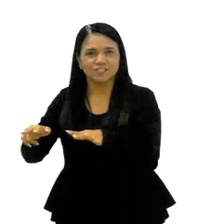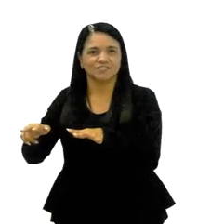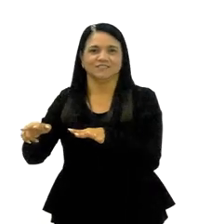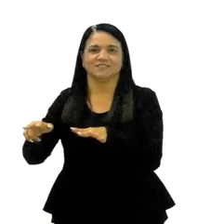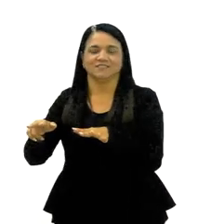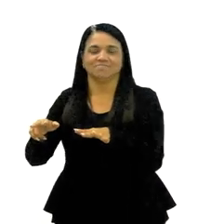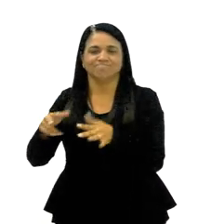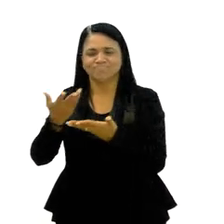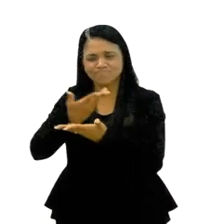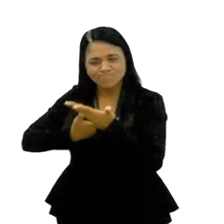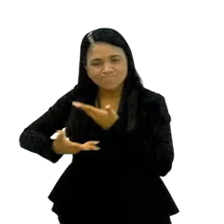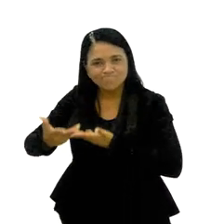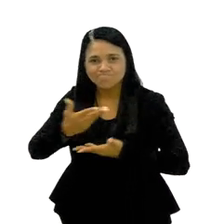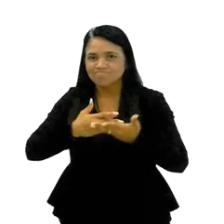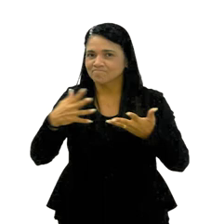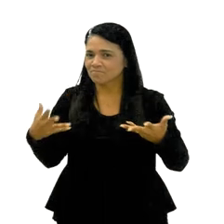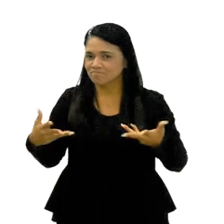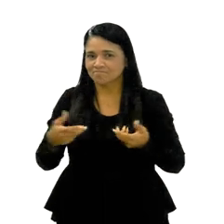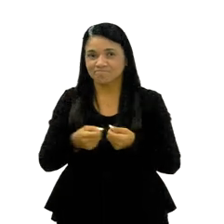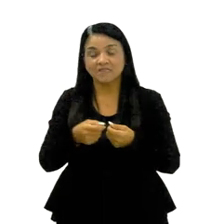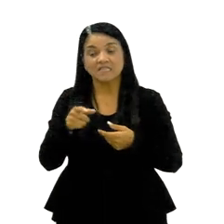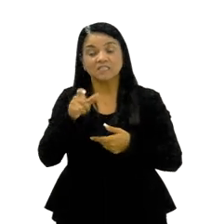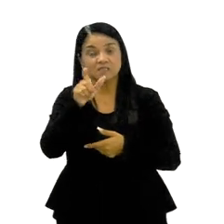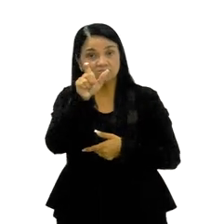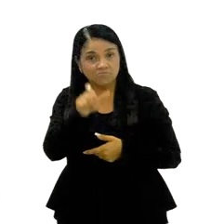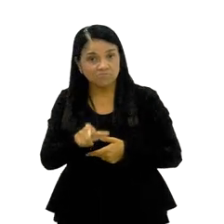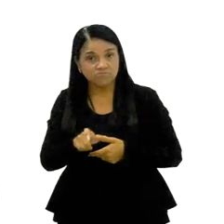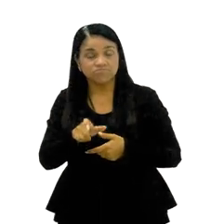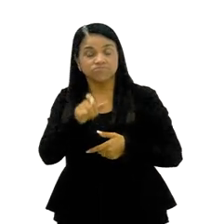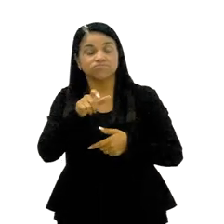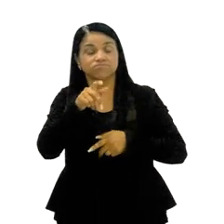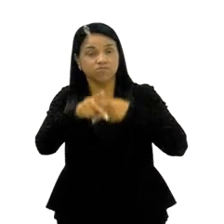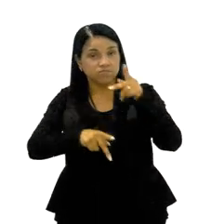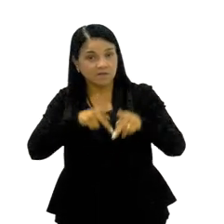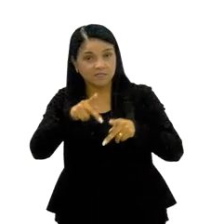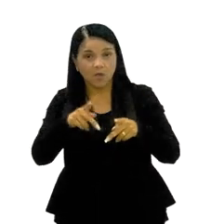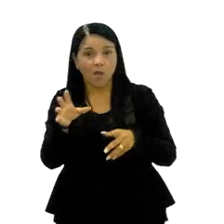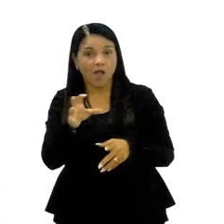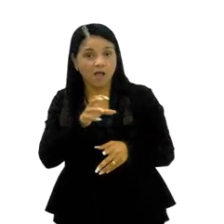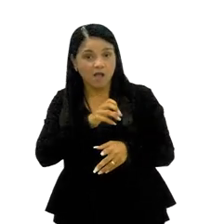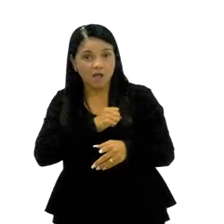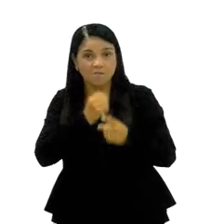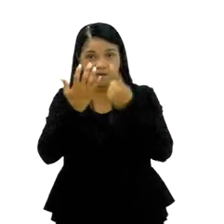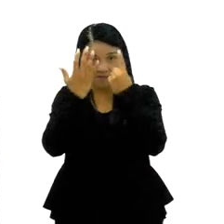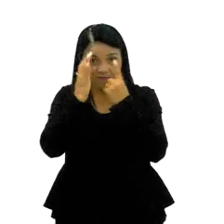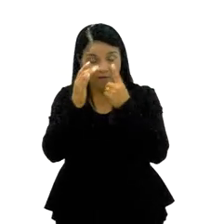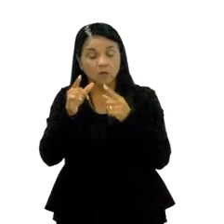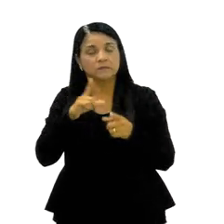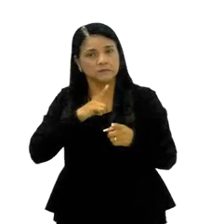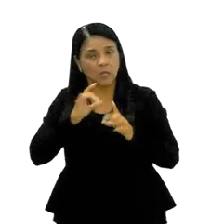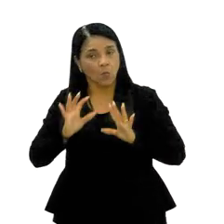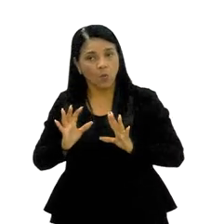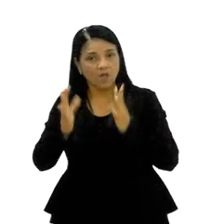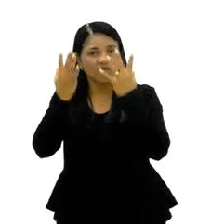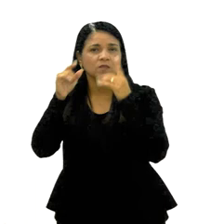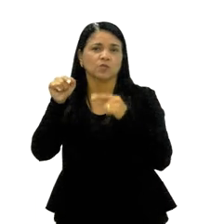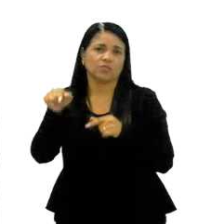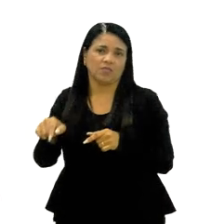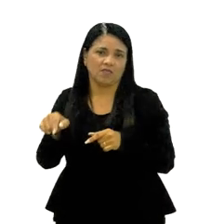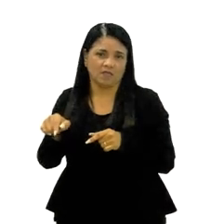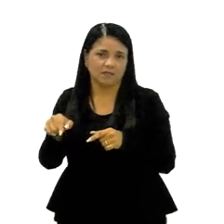de muita troca, sabe? Eles são apaixonadíssimos por carnaval, entendem muito e tem o evento deles lá, né? Que dura